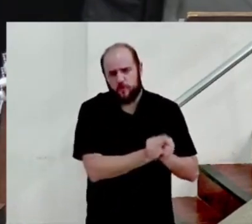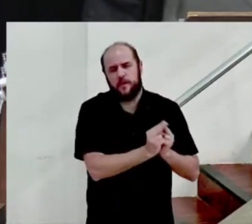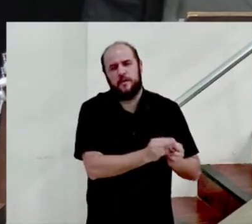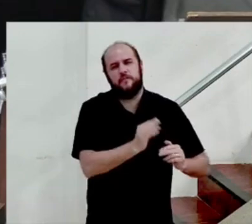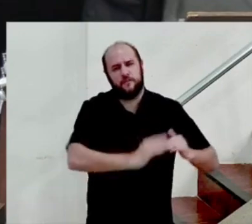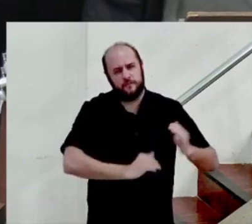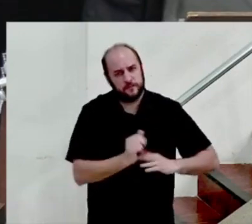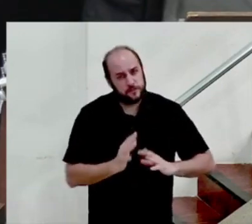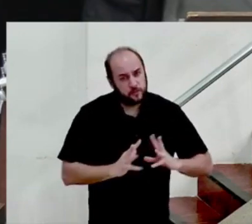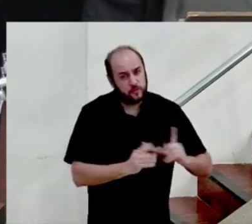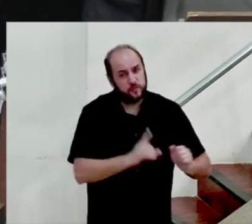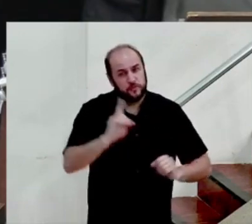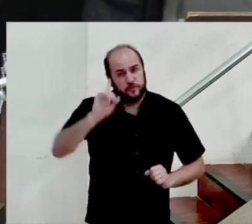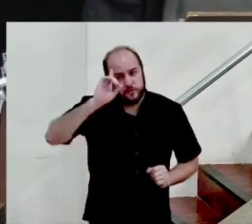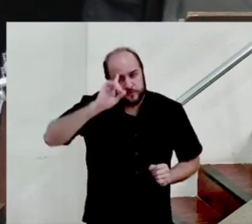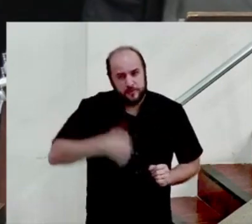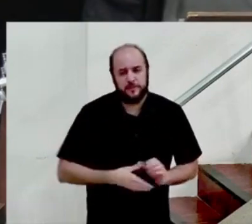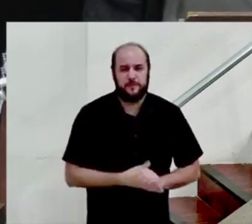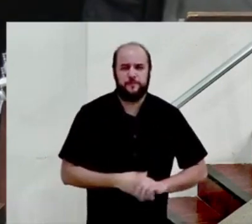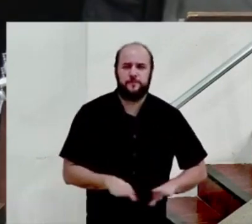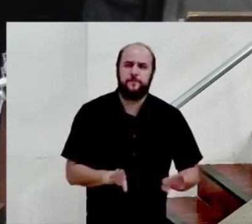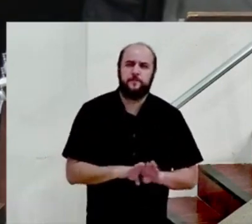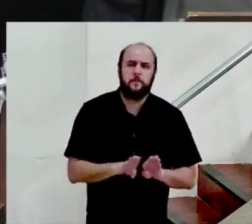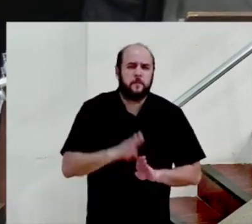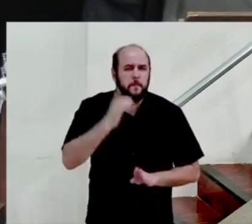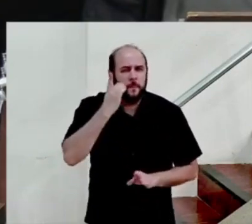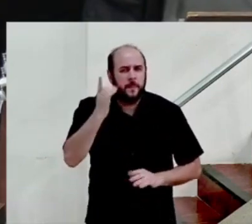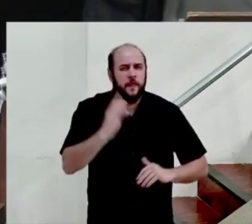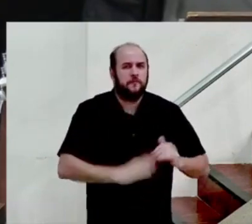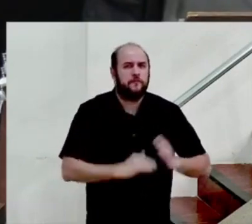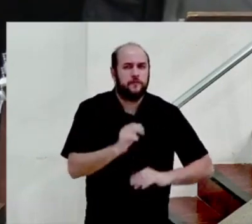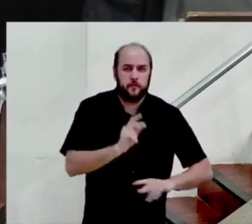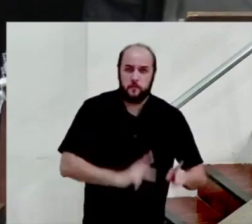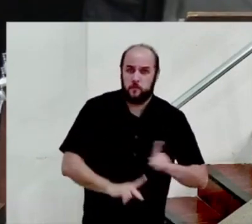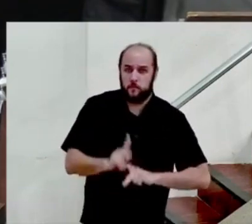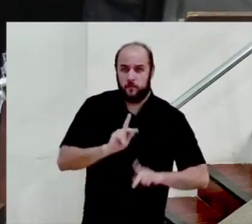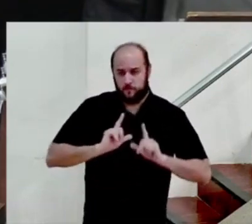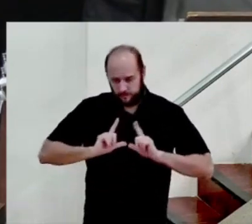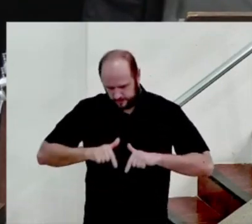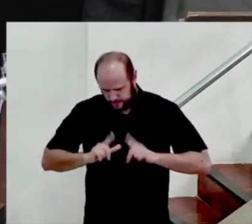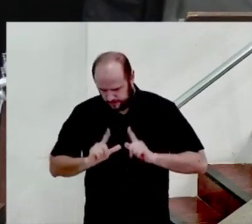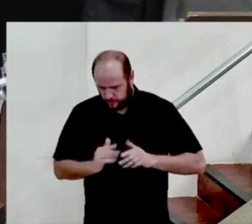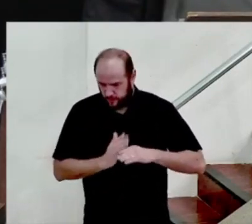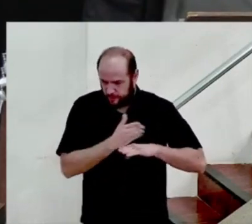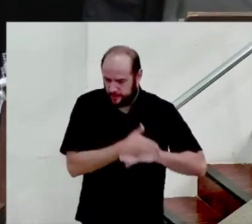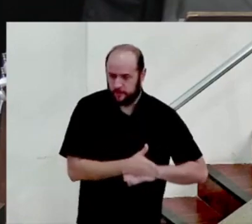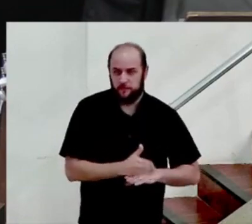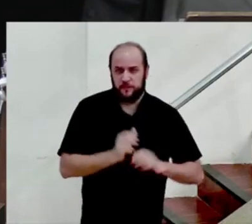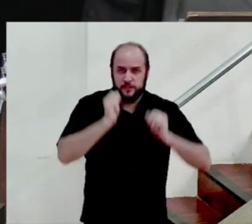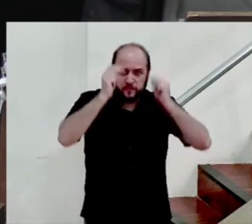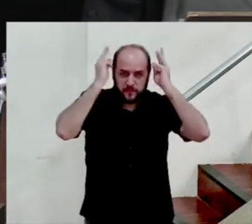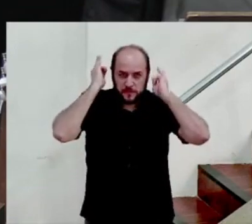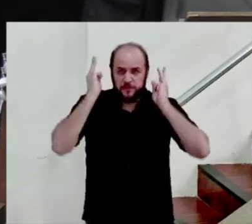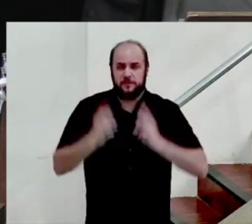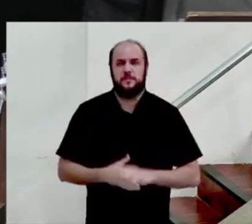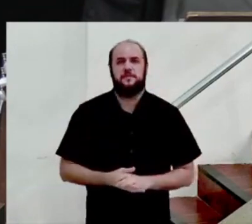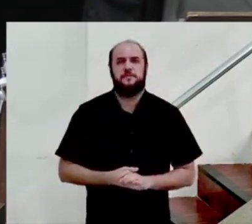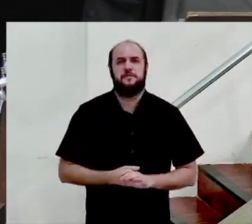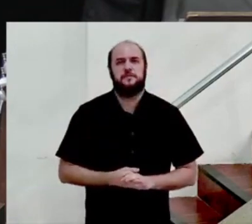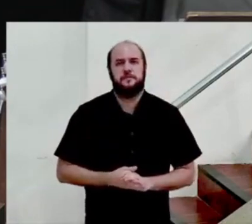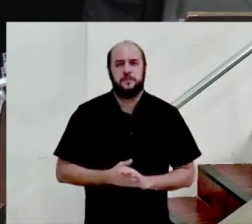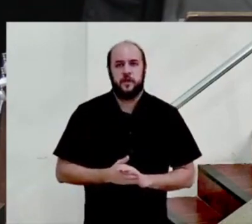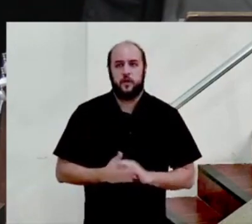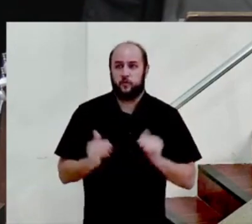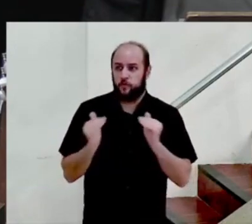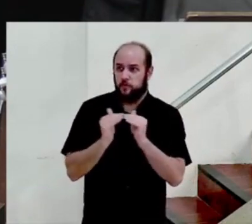Deus lhe ordenara. Assim também um dia fez o povo de Israel por meio de Moisés, consoante a tudo o que Deus